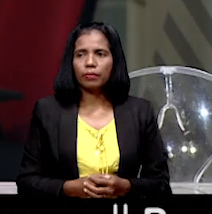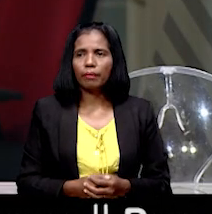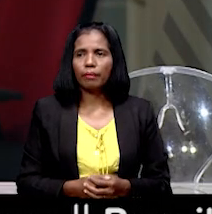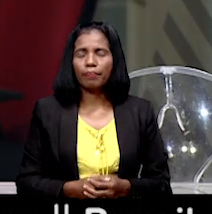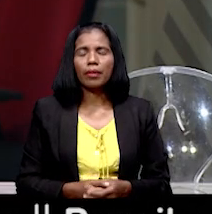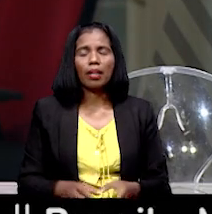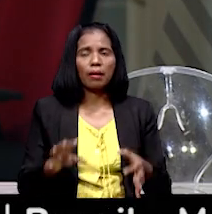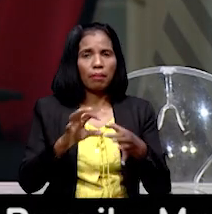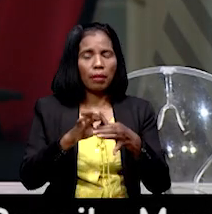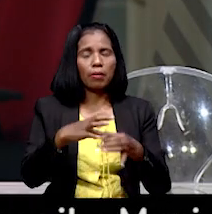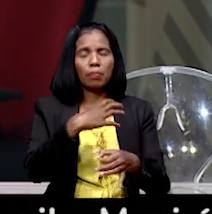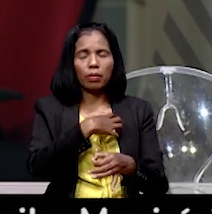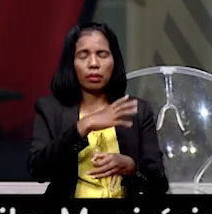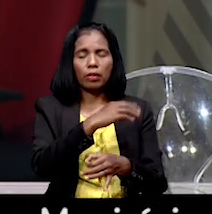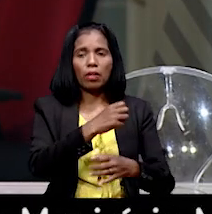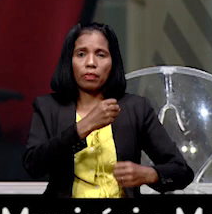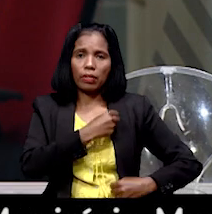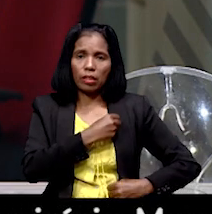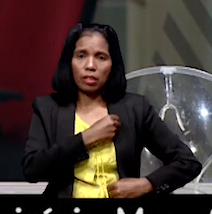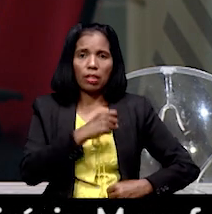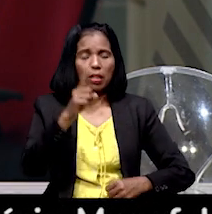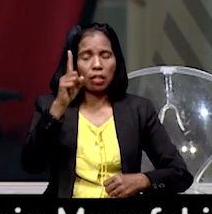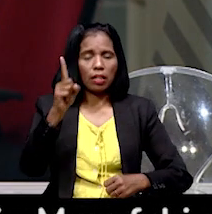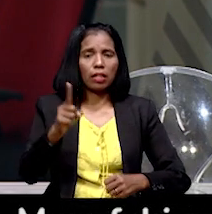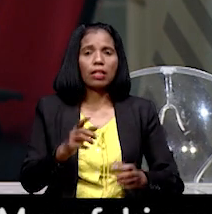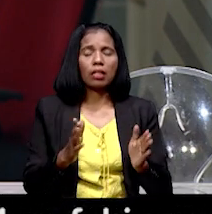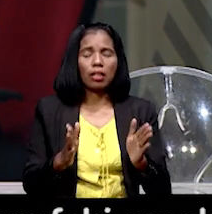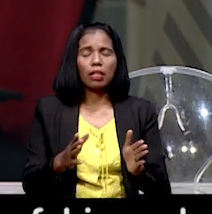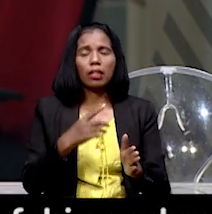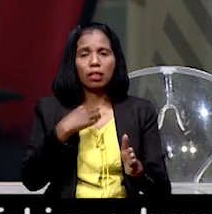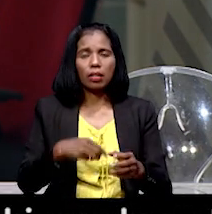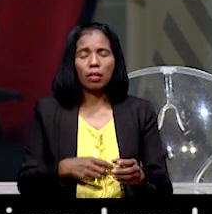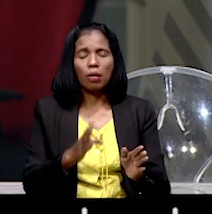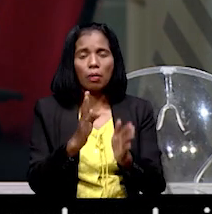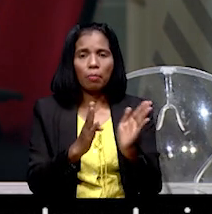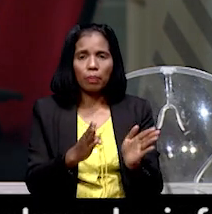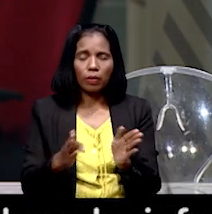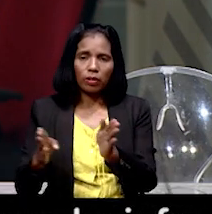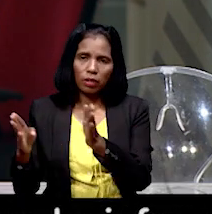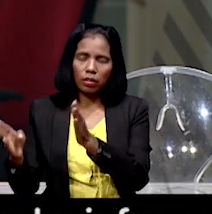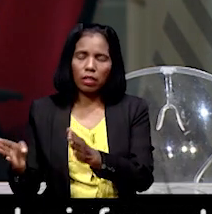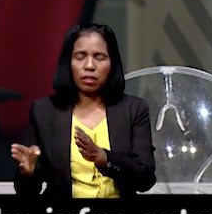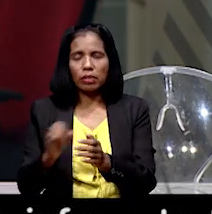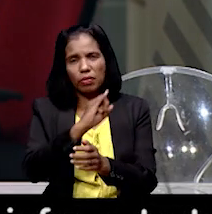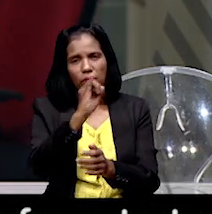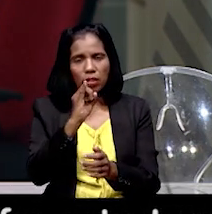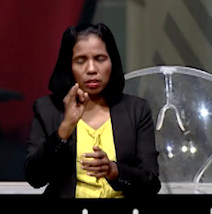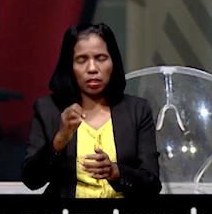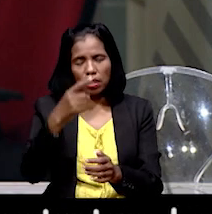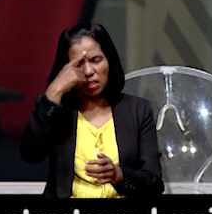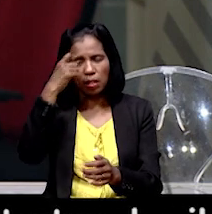Membro penitele no FFDTLE IDA submete ba processo identificação tamba remutualano